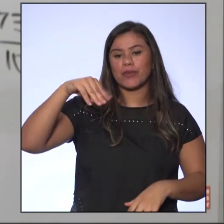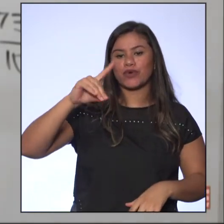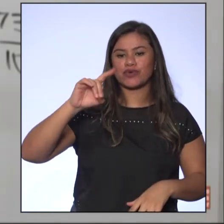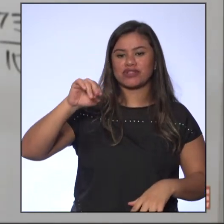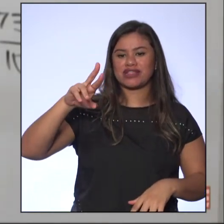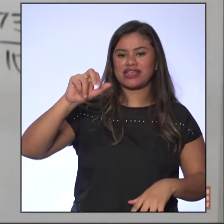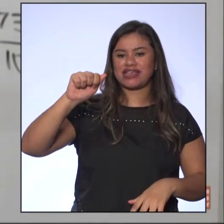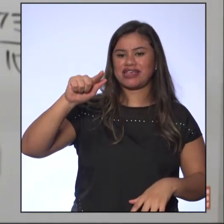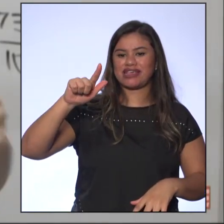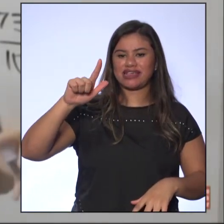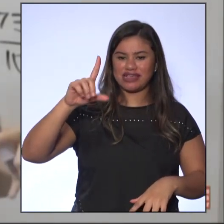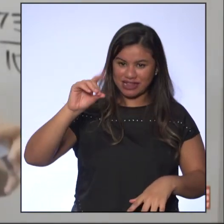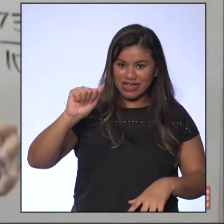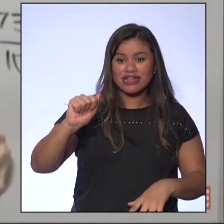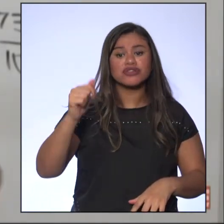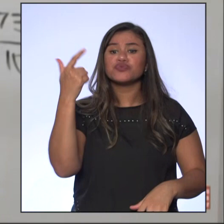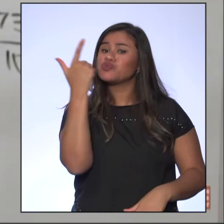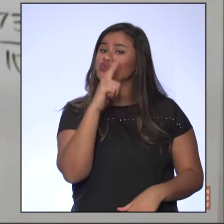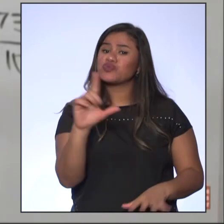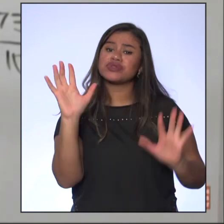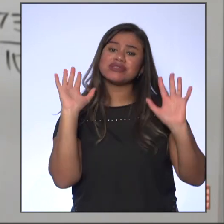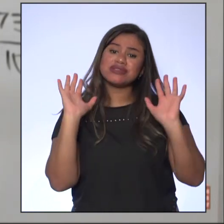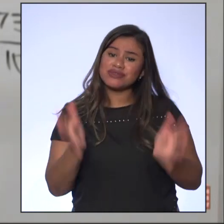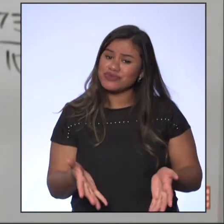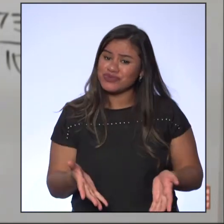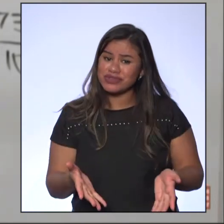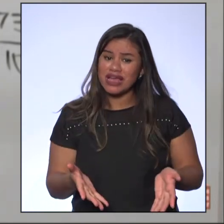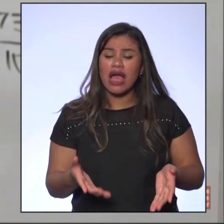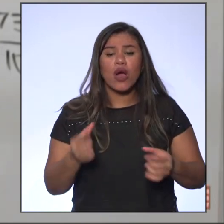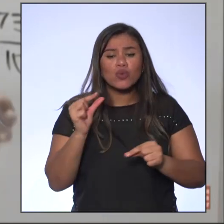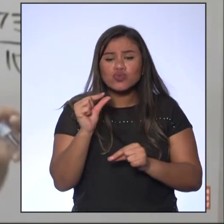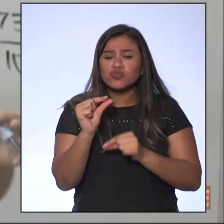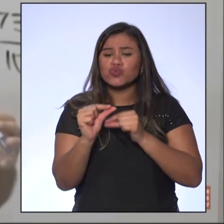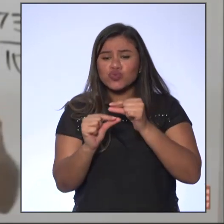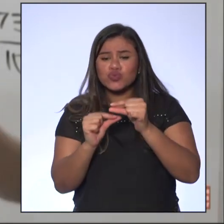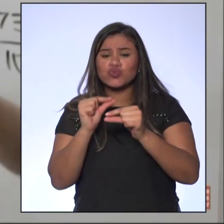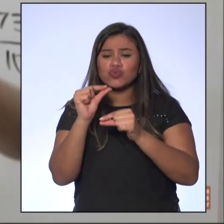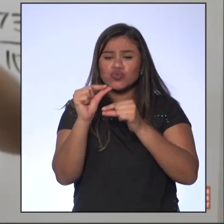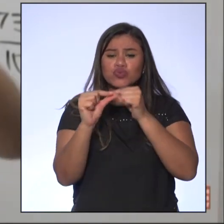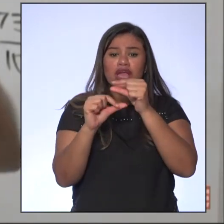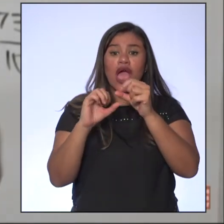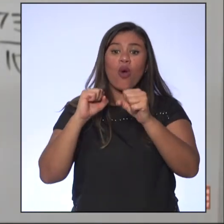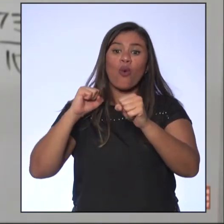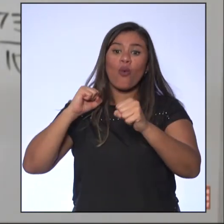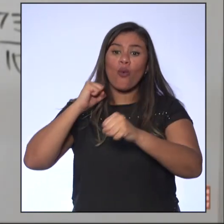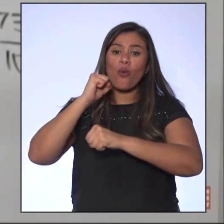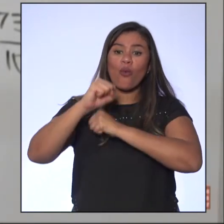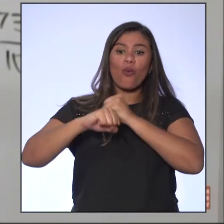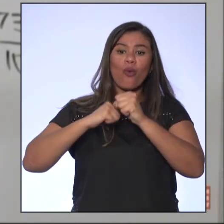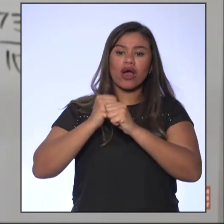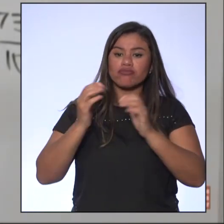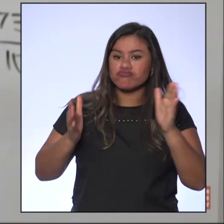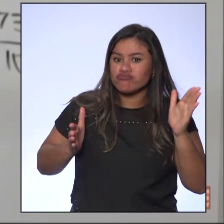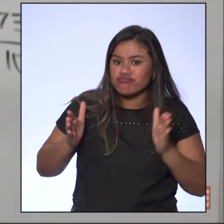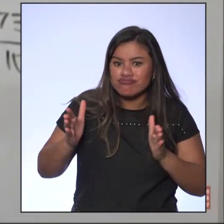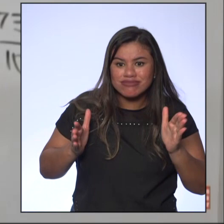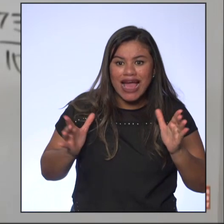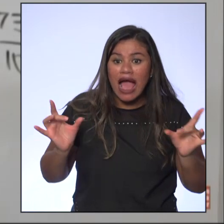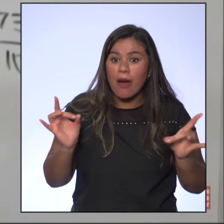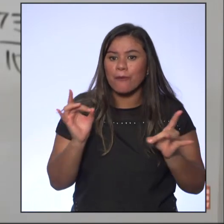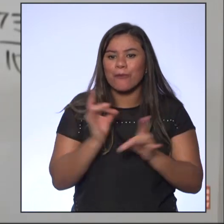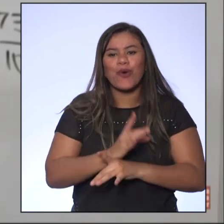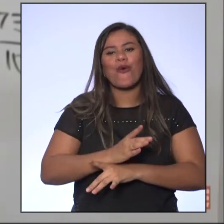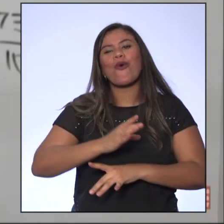aprende por passo a passo, pequenas porções. Quando chegar no final do ano, você já tem um grande conhecimento em matemática.